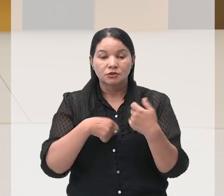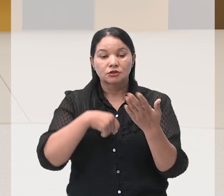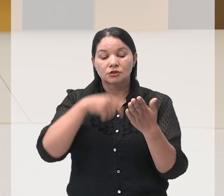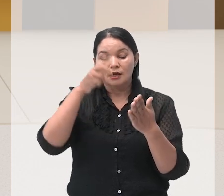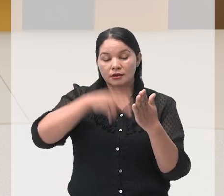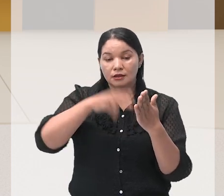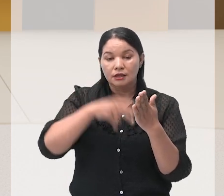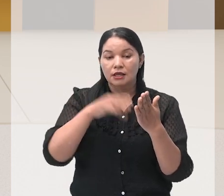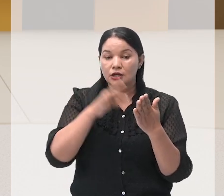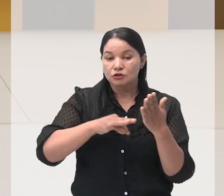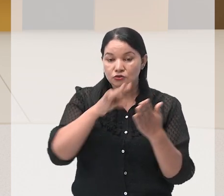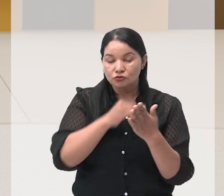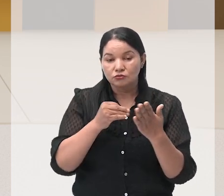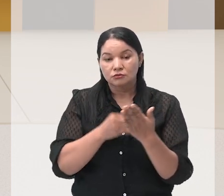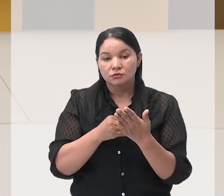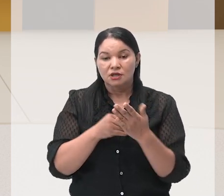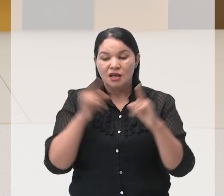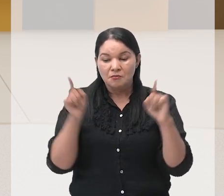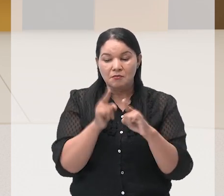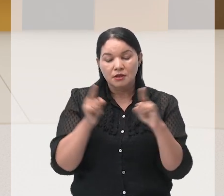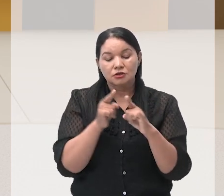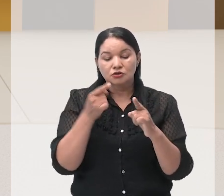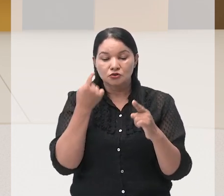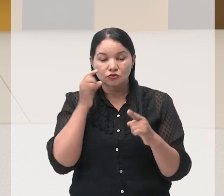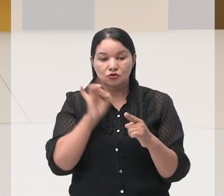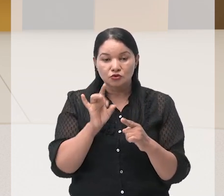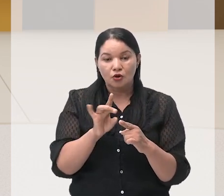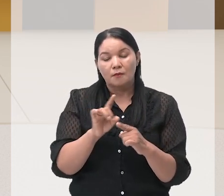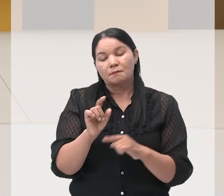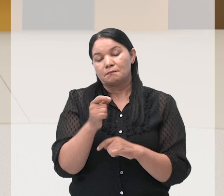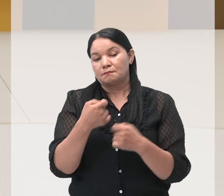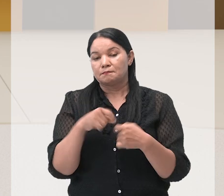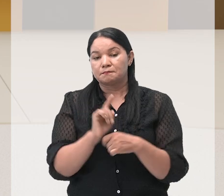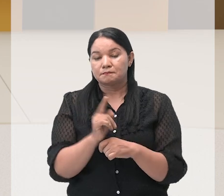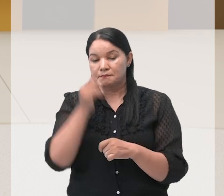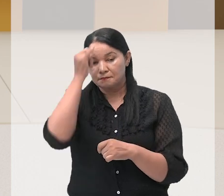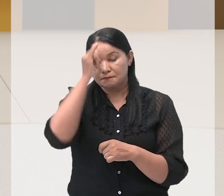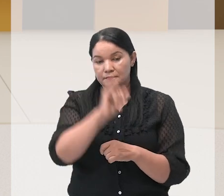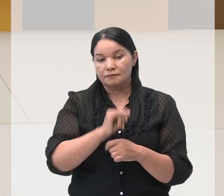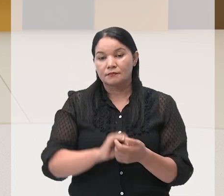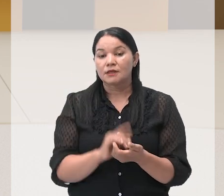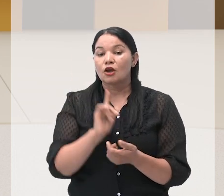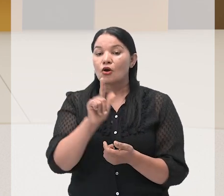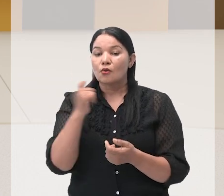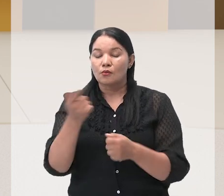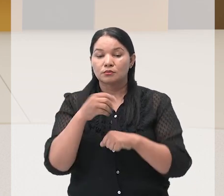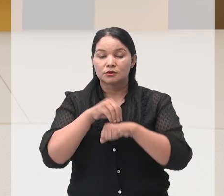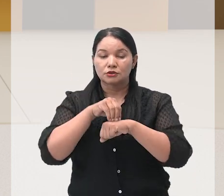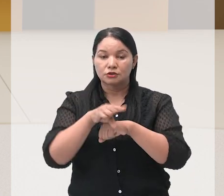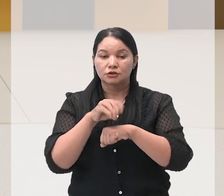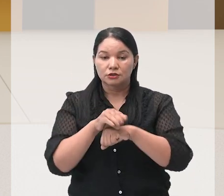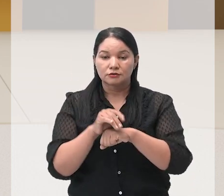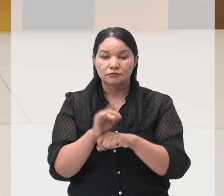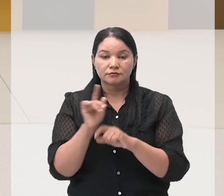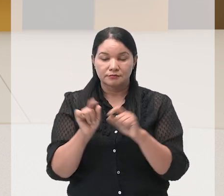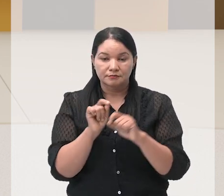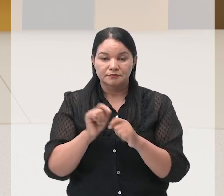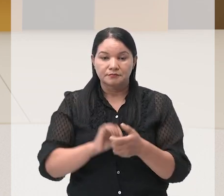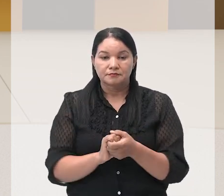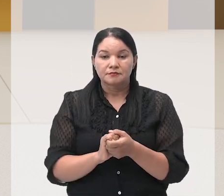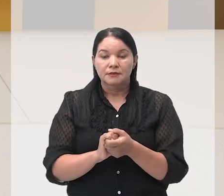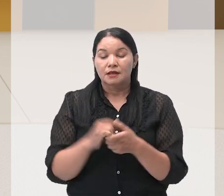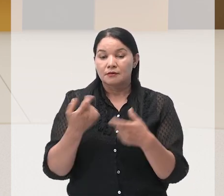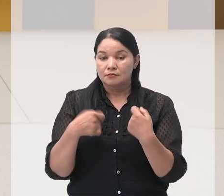vocês faça uma busca reversa de imagens. Professor, o que é isso? O que é essa busca reversa